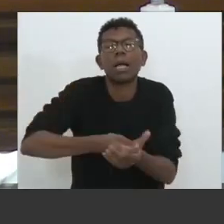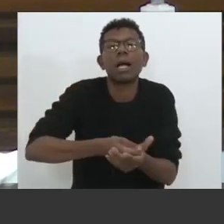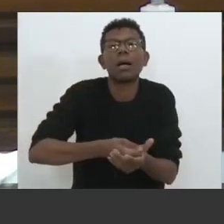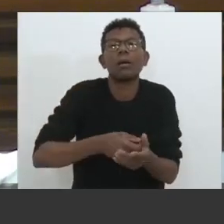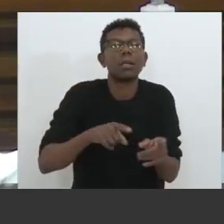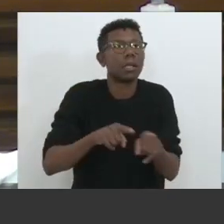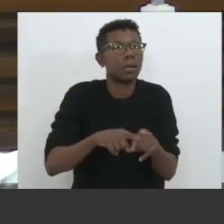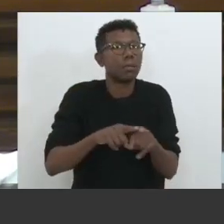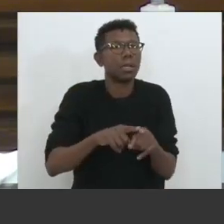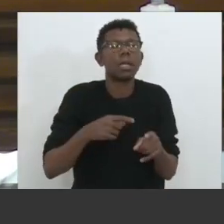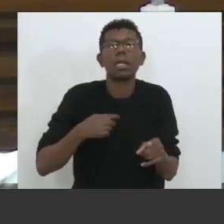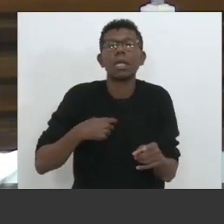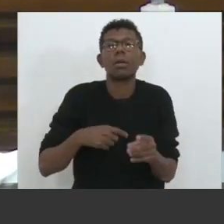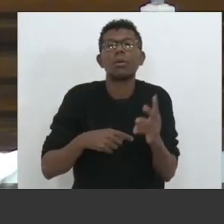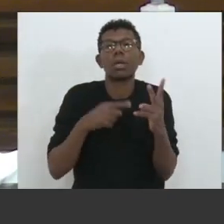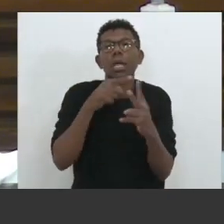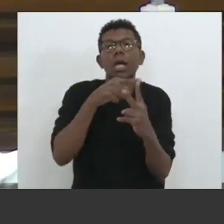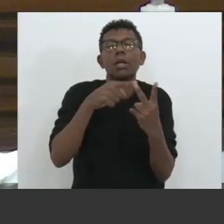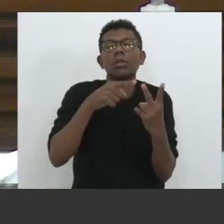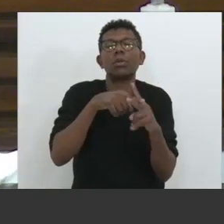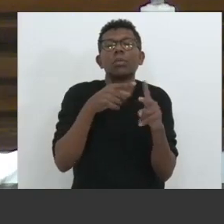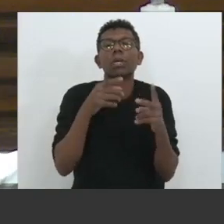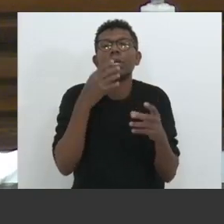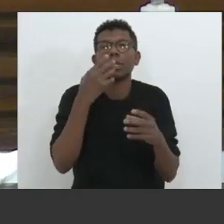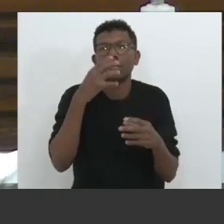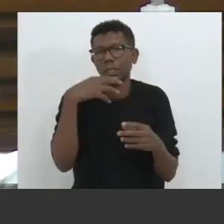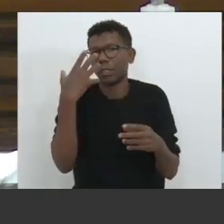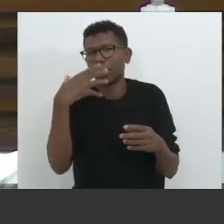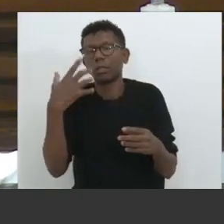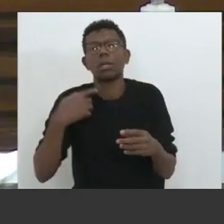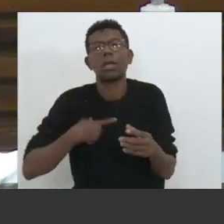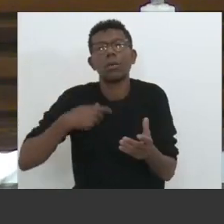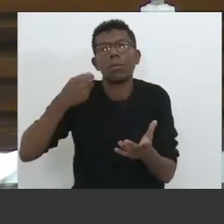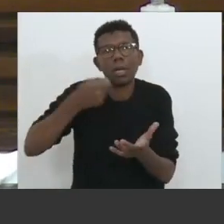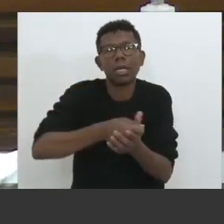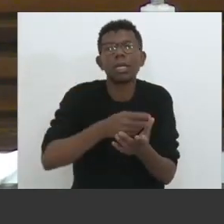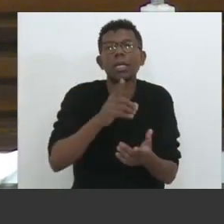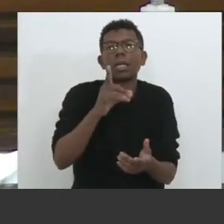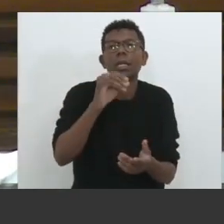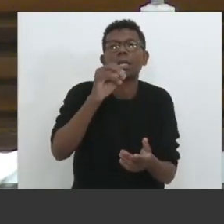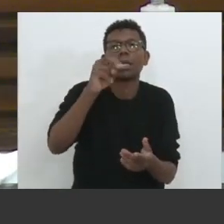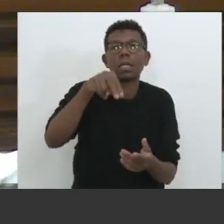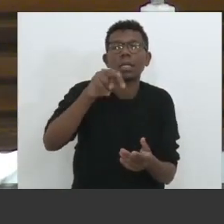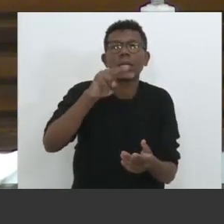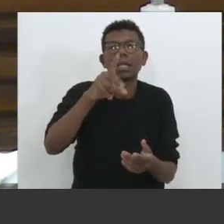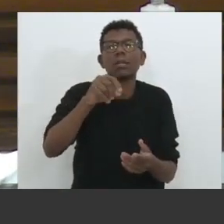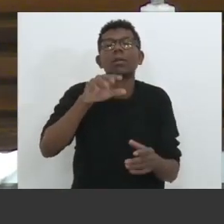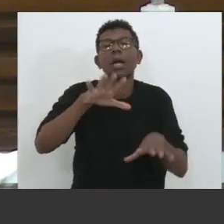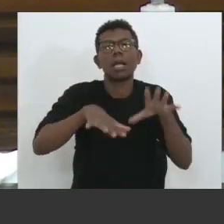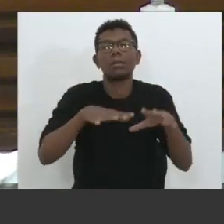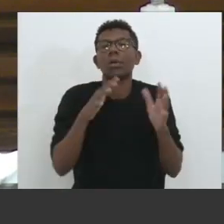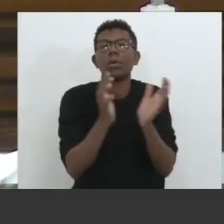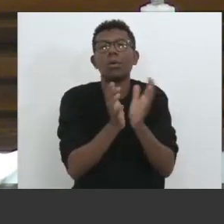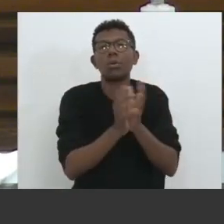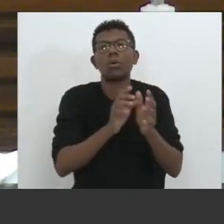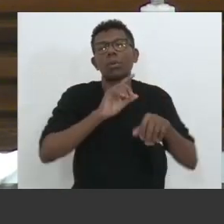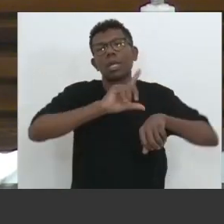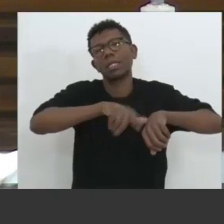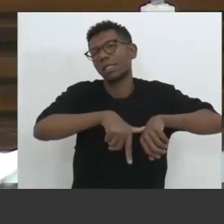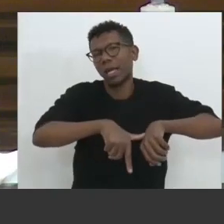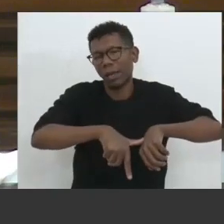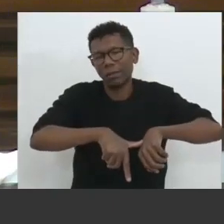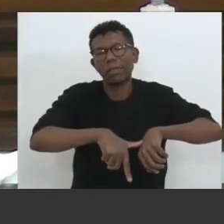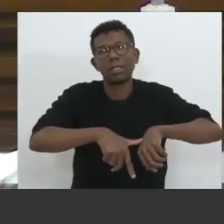pra dupla sertaneja né Aí eu chegava lá aí às vezes a banda atrasava não vinha o a a dupla sertaneja não vinha